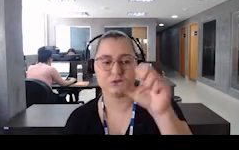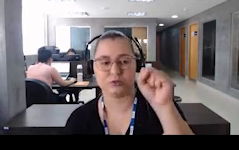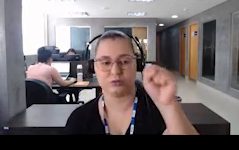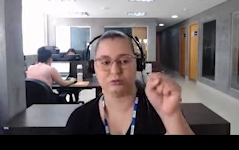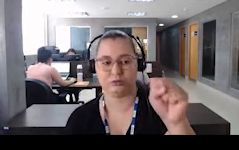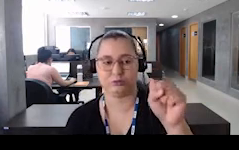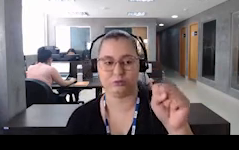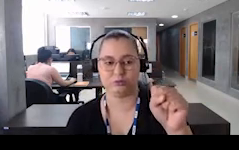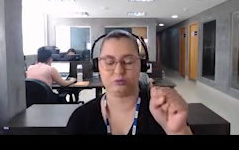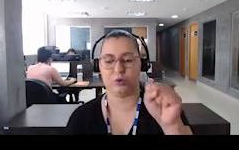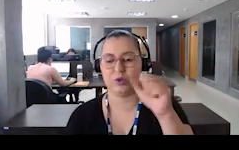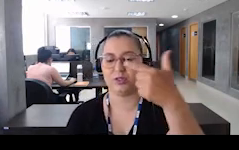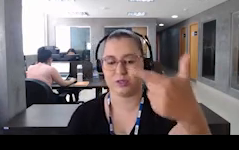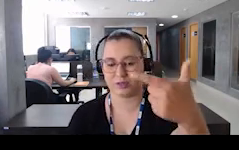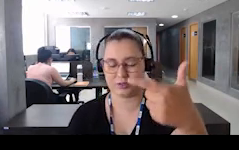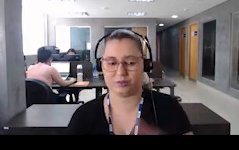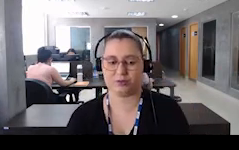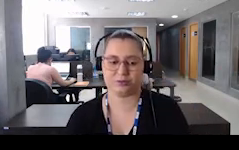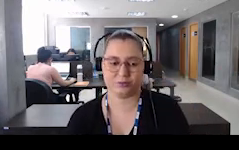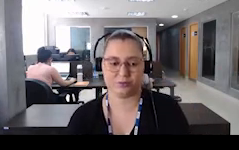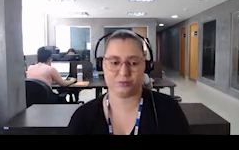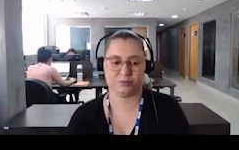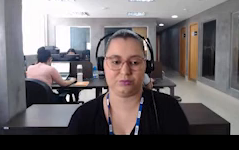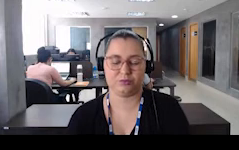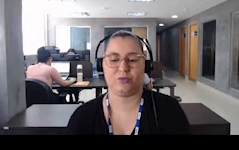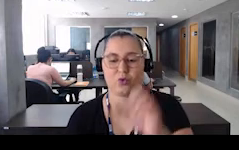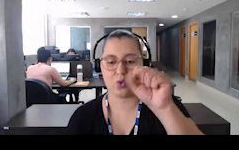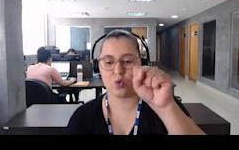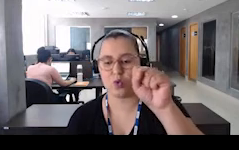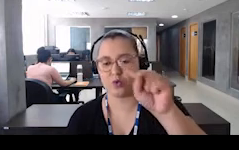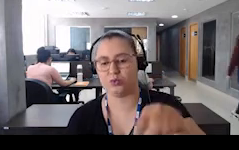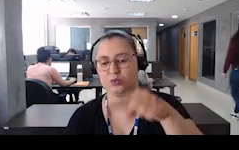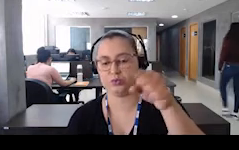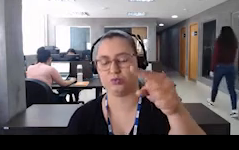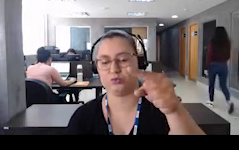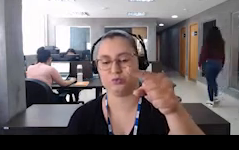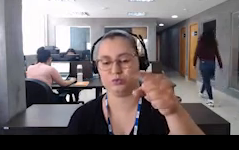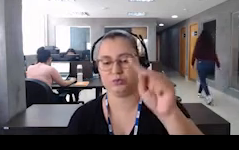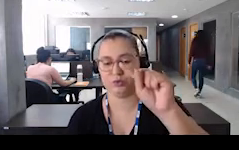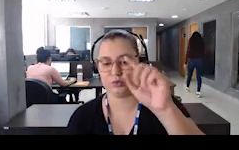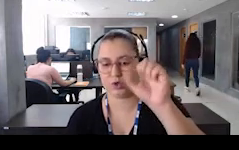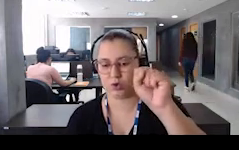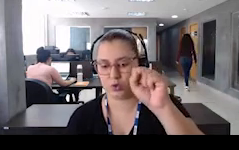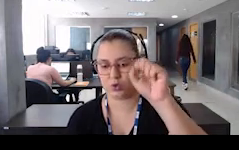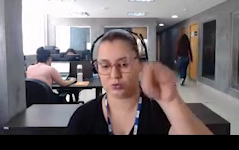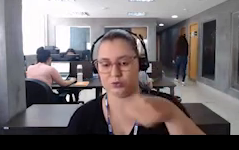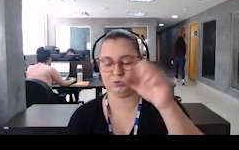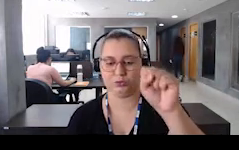8,8, né? Colocar 8,82, arredondar aí. Então, a corrente aqui, ó, resultado, né, dessa conta,